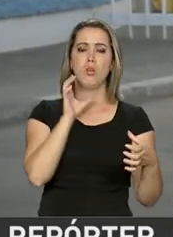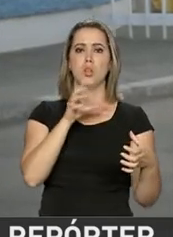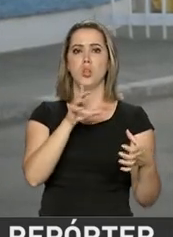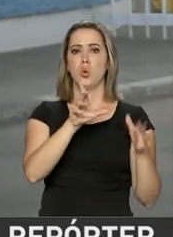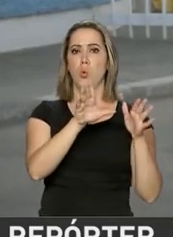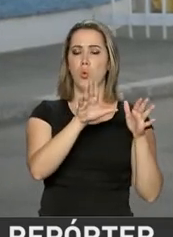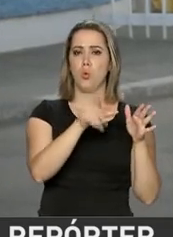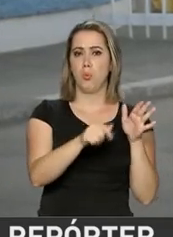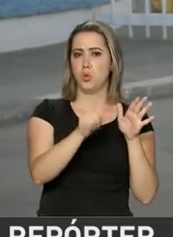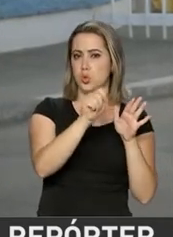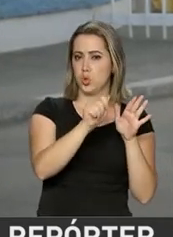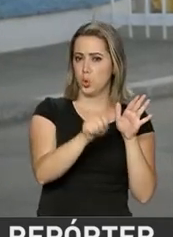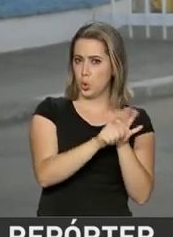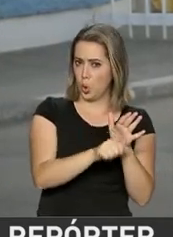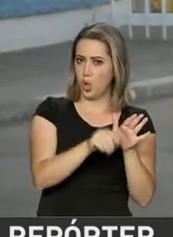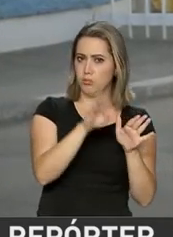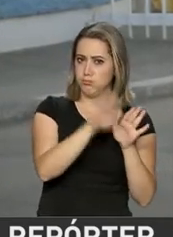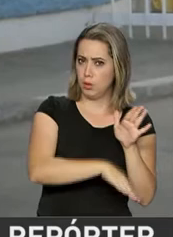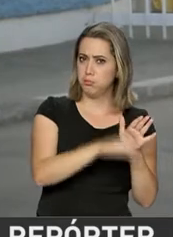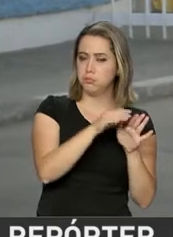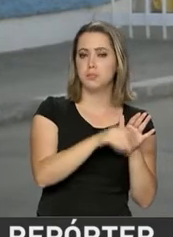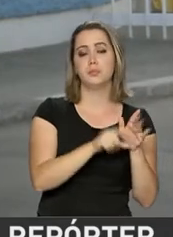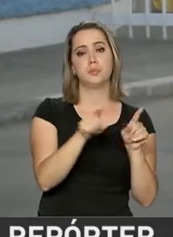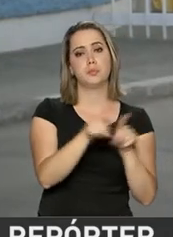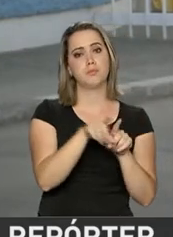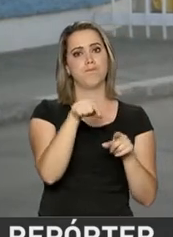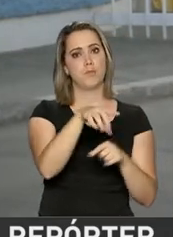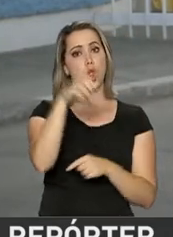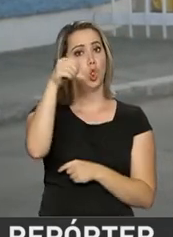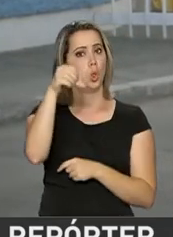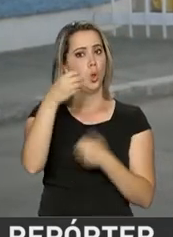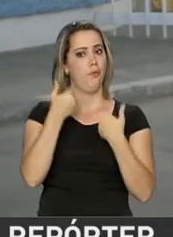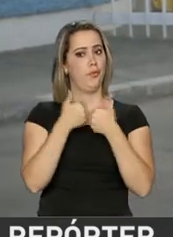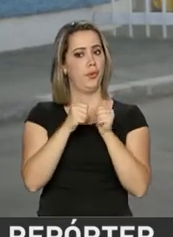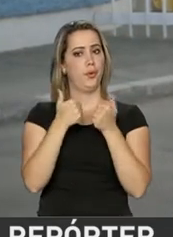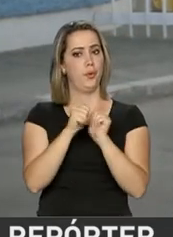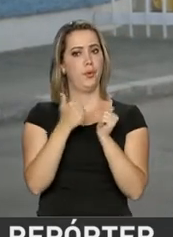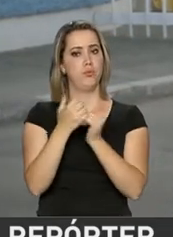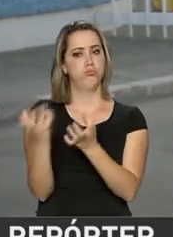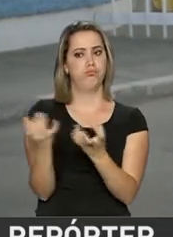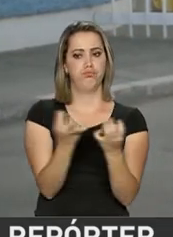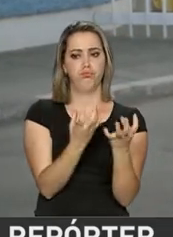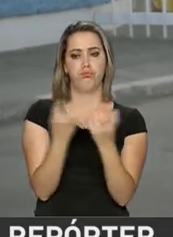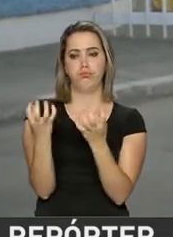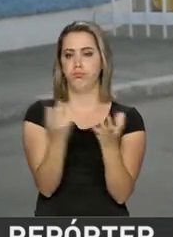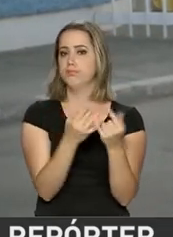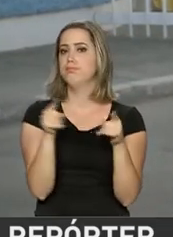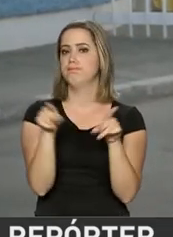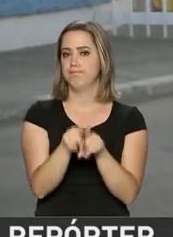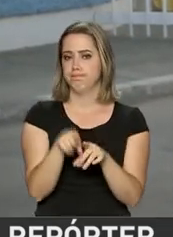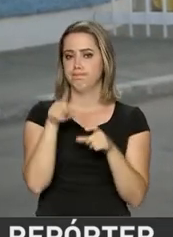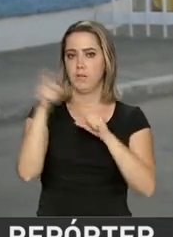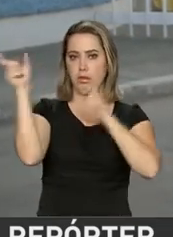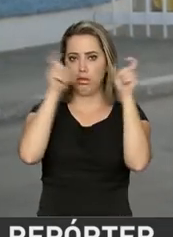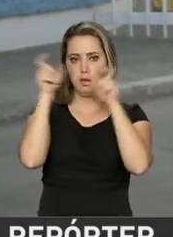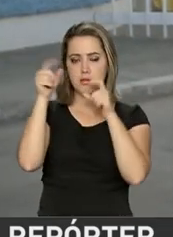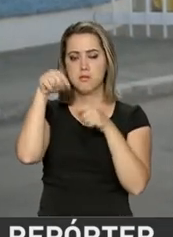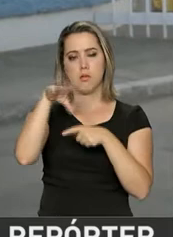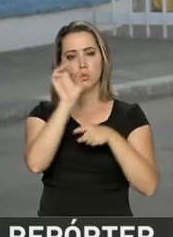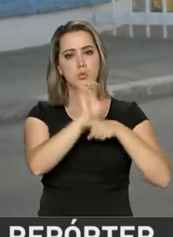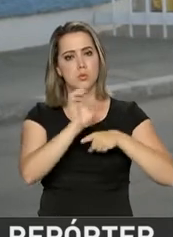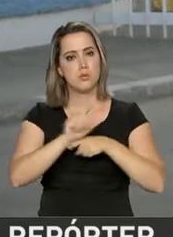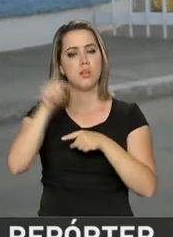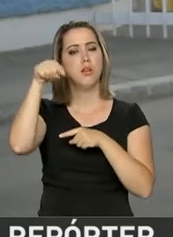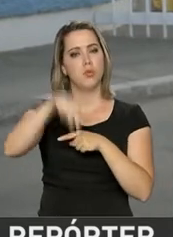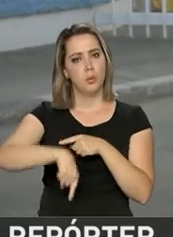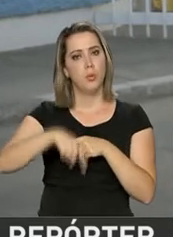em 9 ônibus queimados, deixando a cidade em estado de atenção. Ainda esta semana, o governo do estado e o Ministério da Justiça